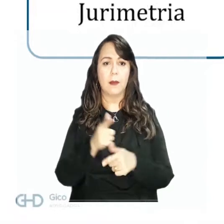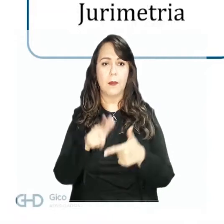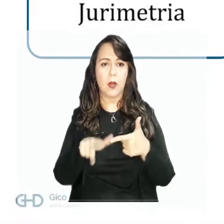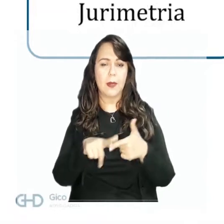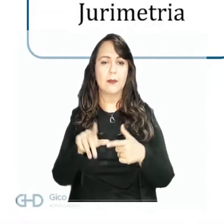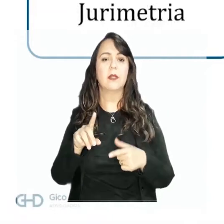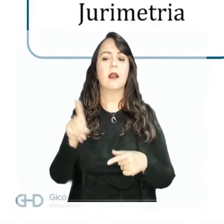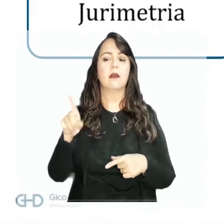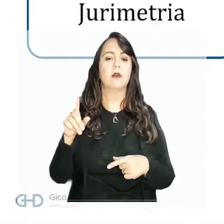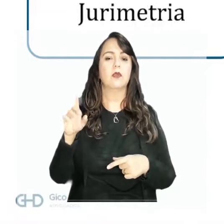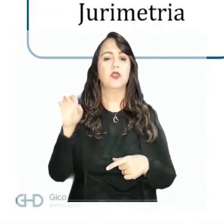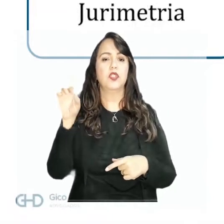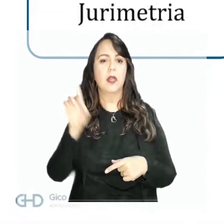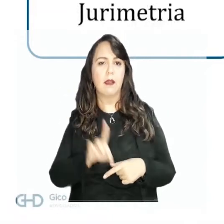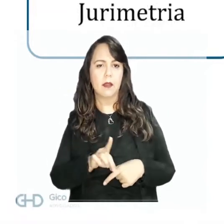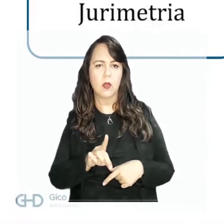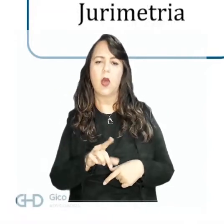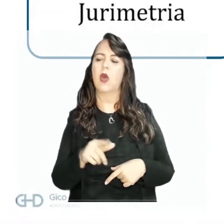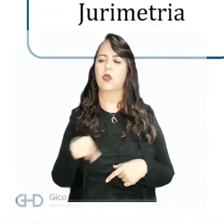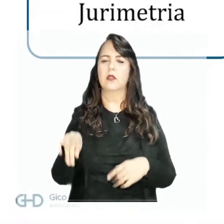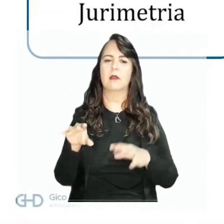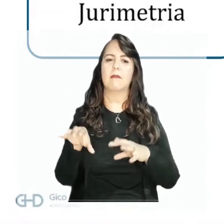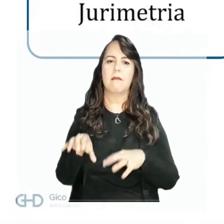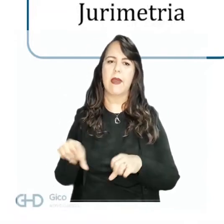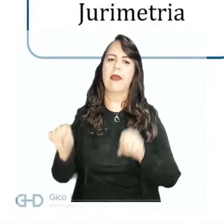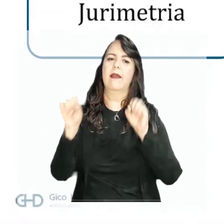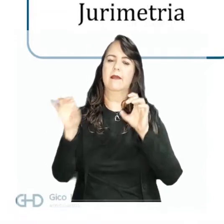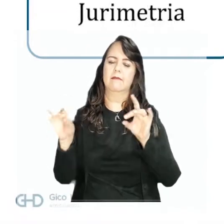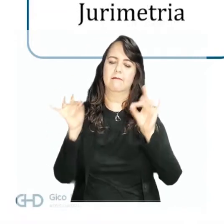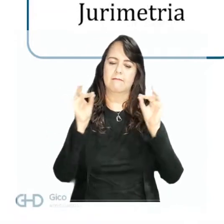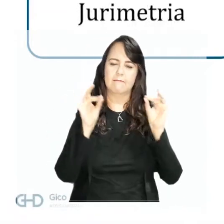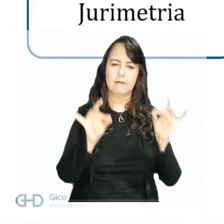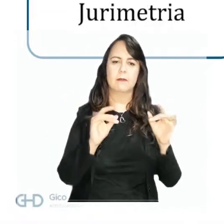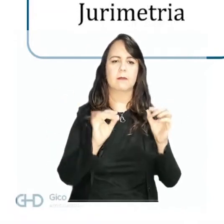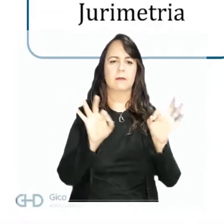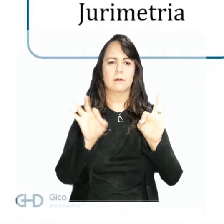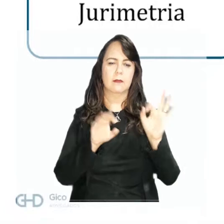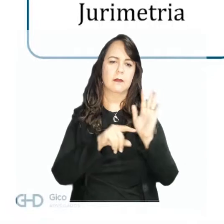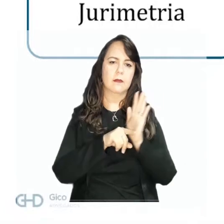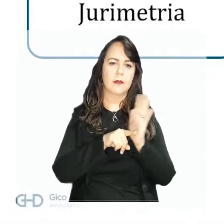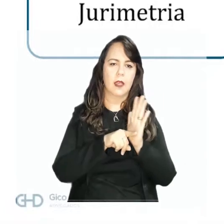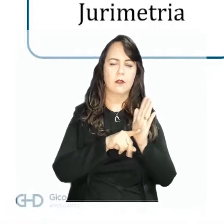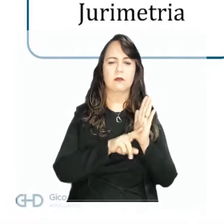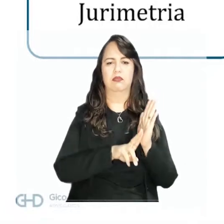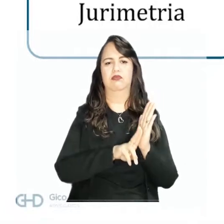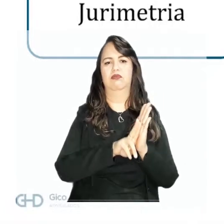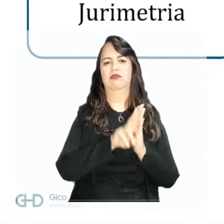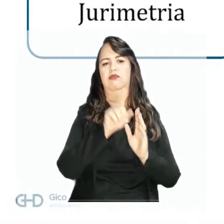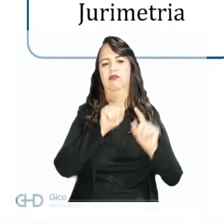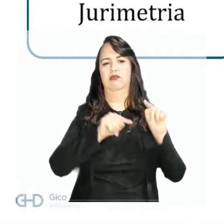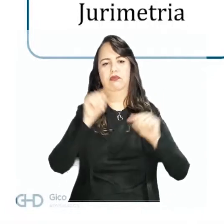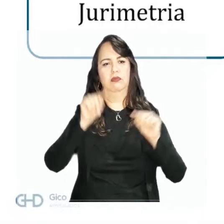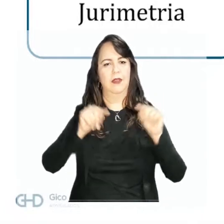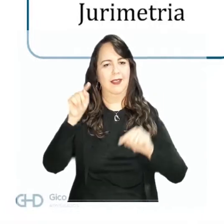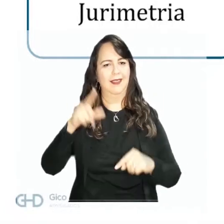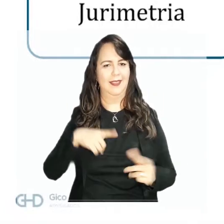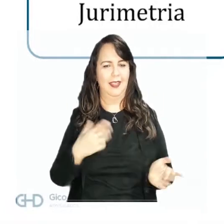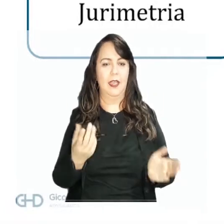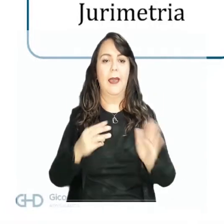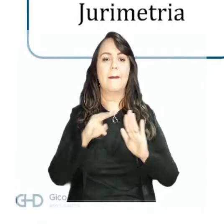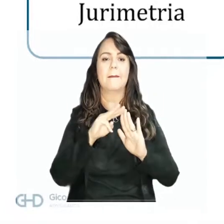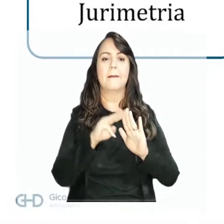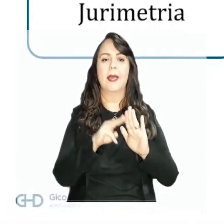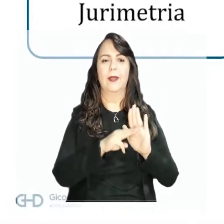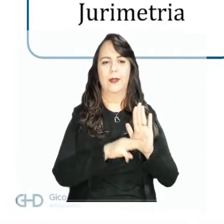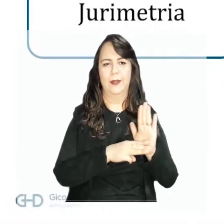método. Inclusive, não existe, pelo menos até hoje, método jurimétrico. Né? A jurimetria não alcançou o nível